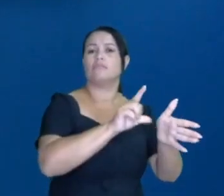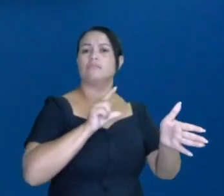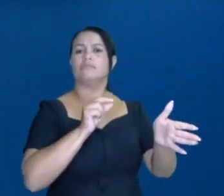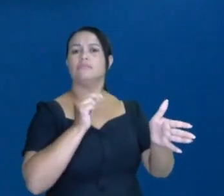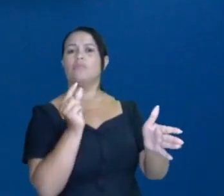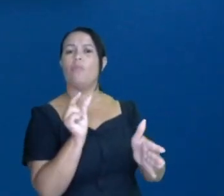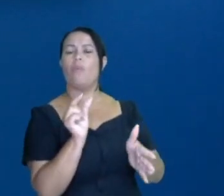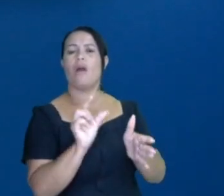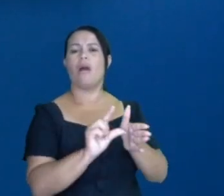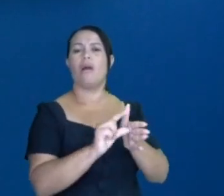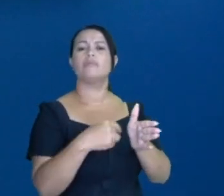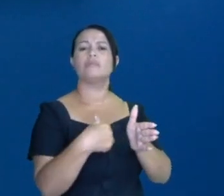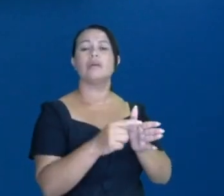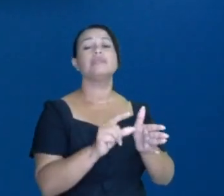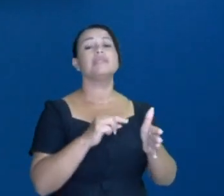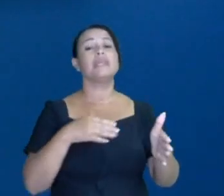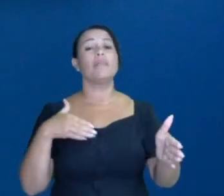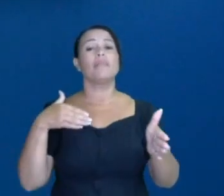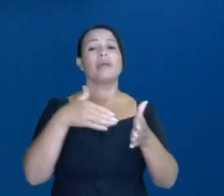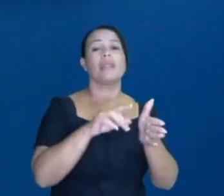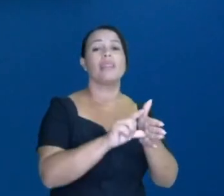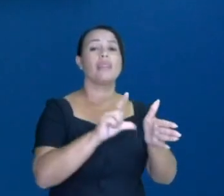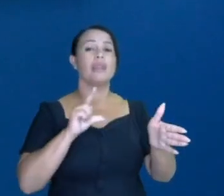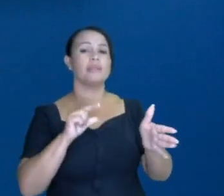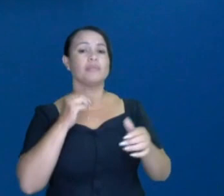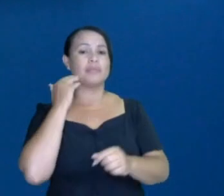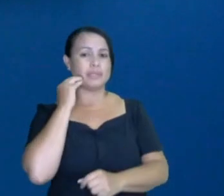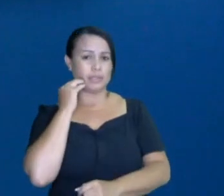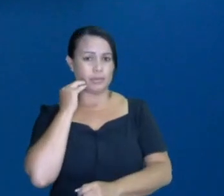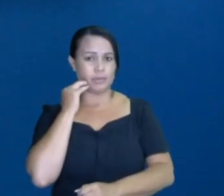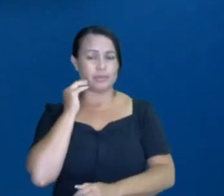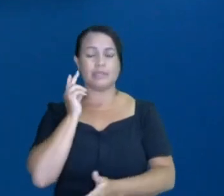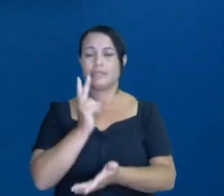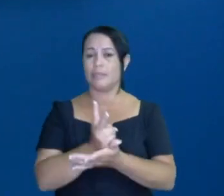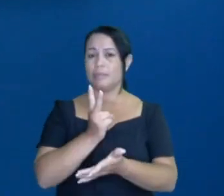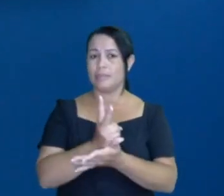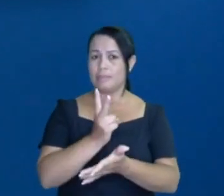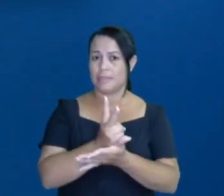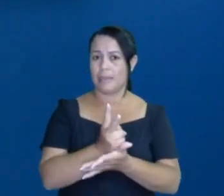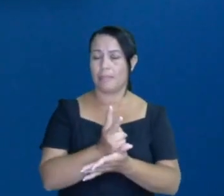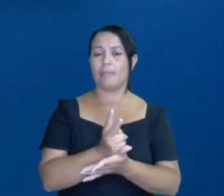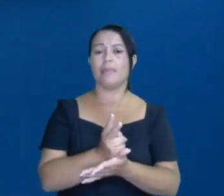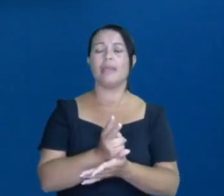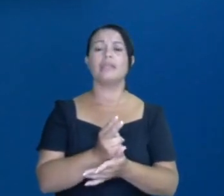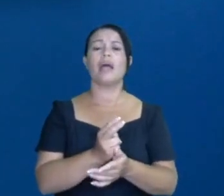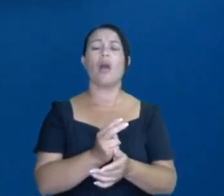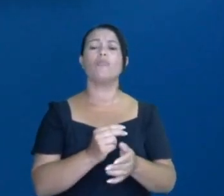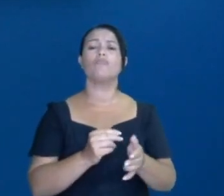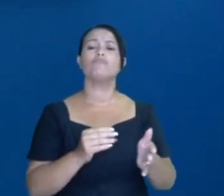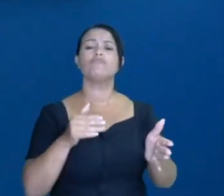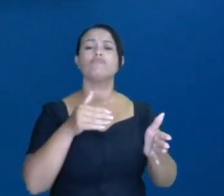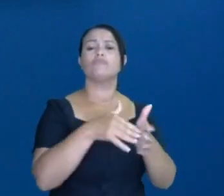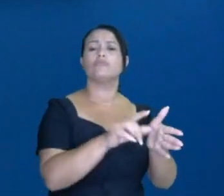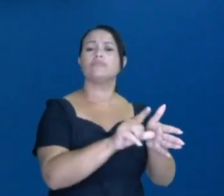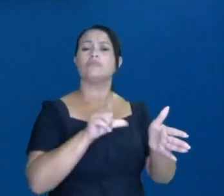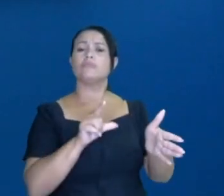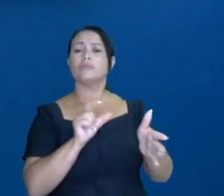frente. Sempre de trás para frente. Não se esqueça. Então, foi a penúltima